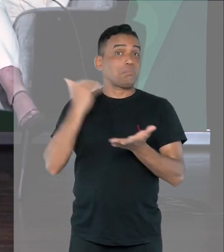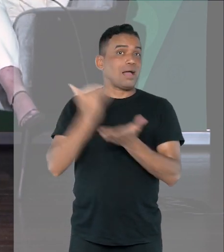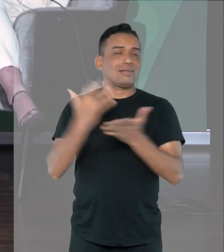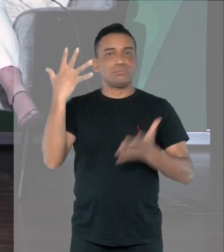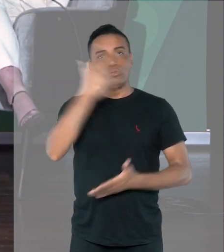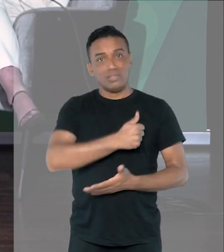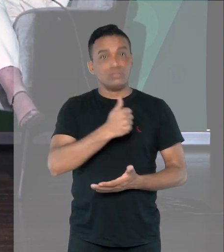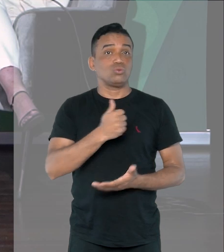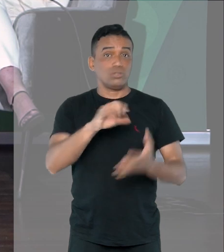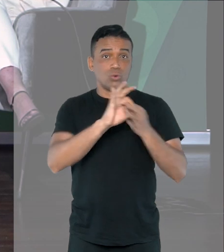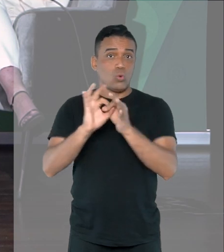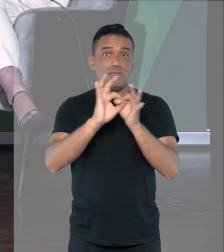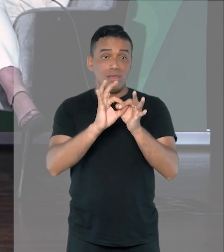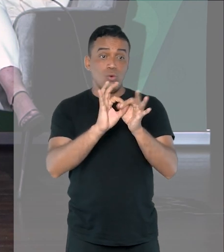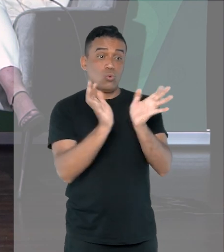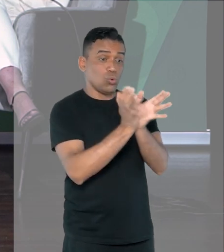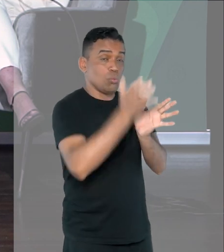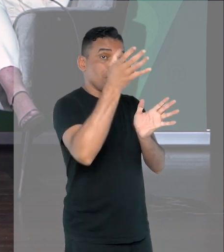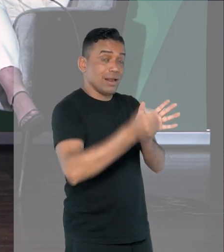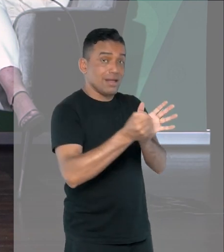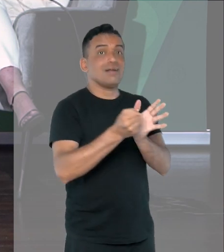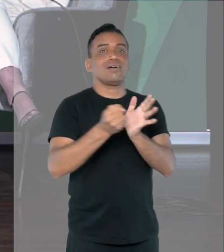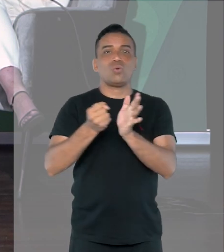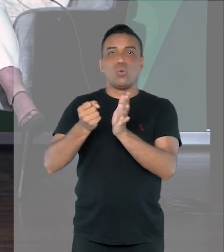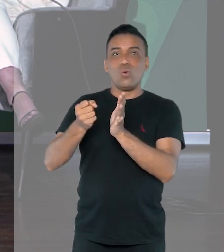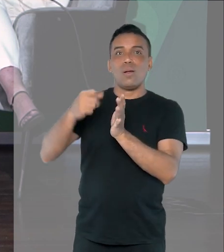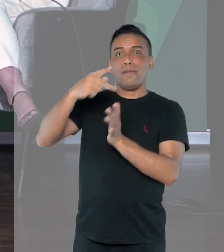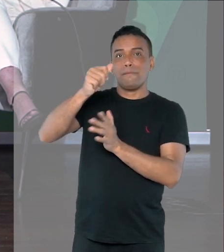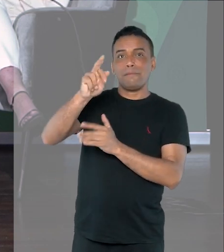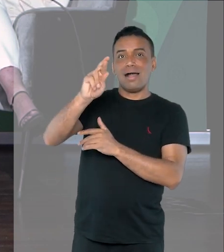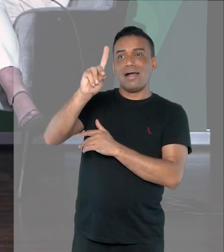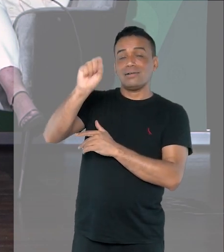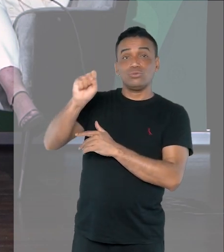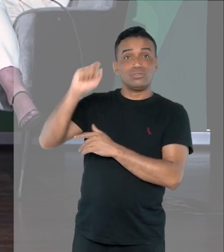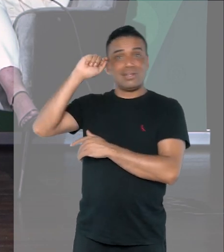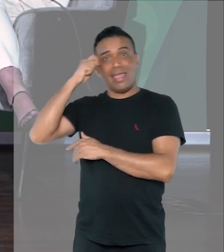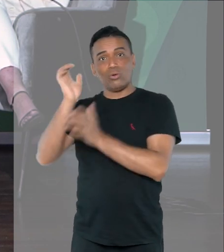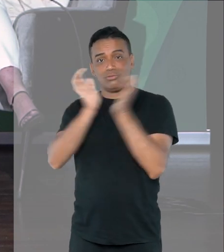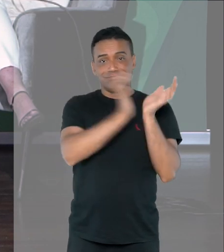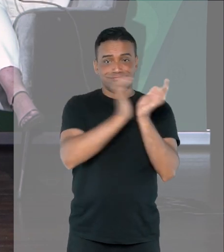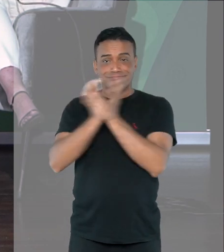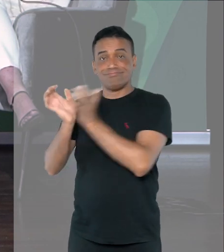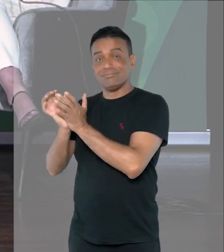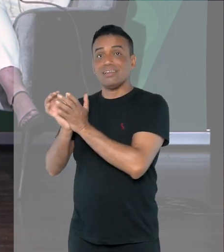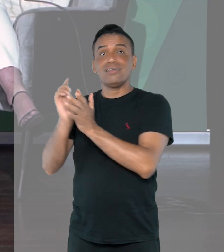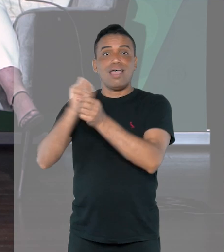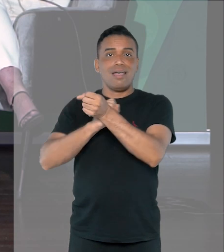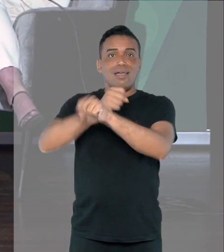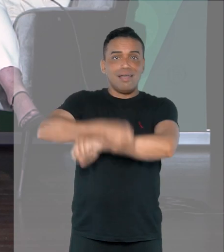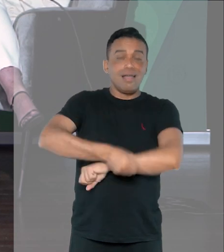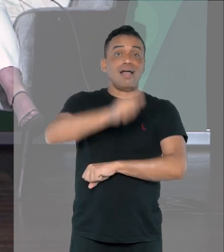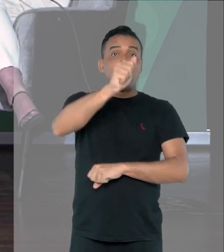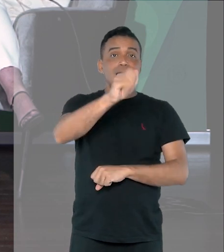que uniu brancos, pardos e negros nesse país, que foi a abolição, que era festejada no dia